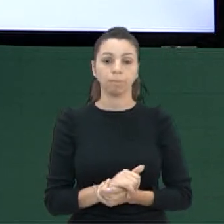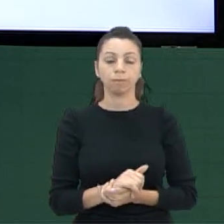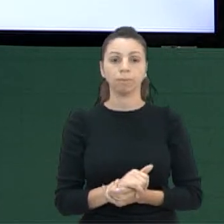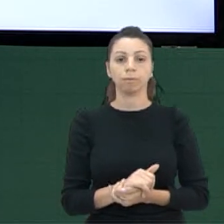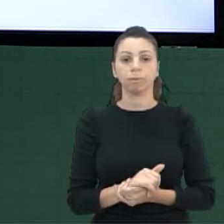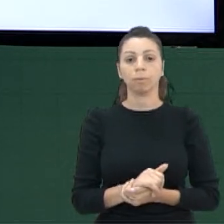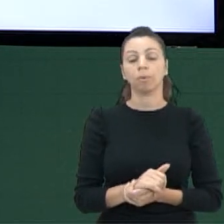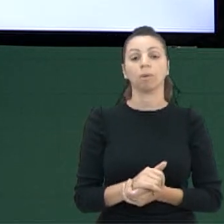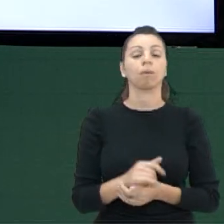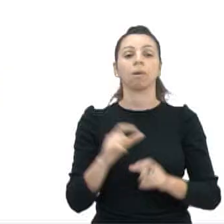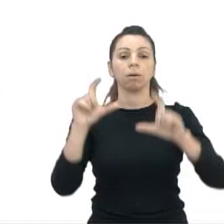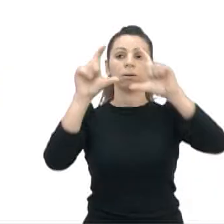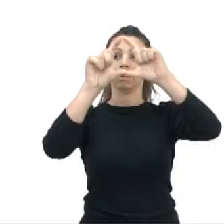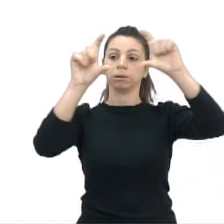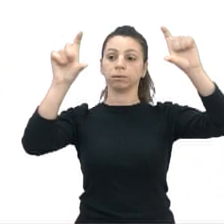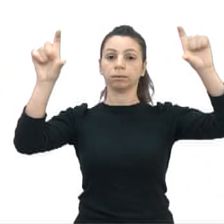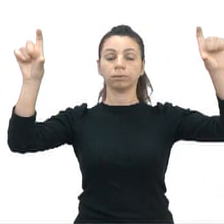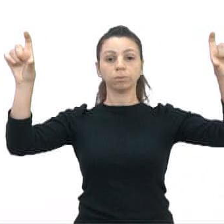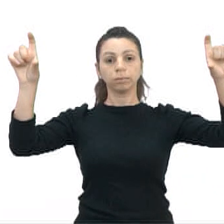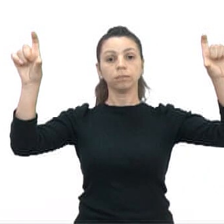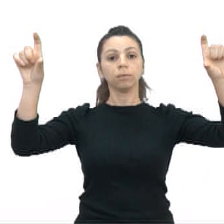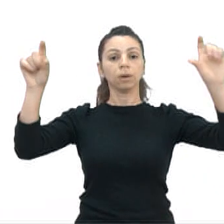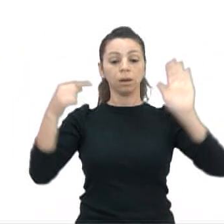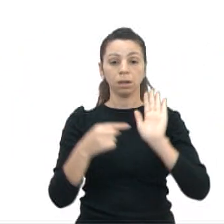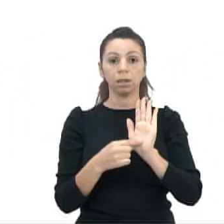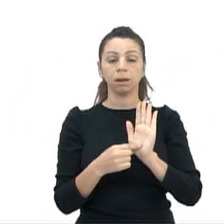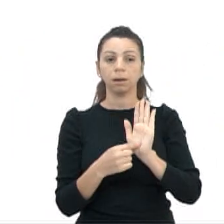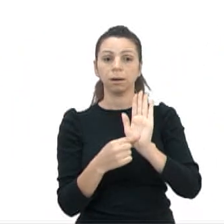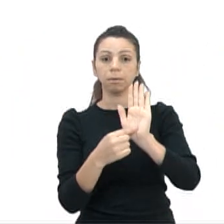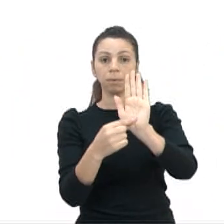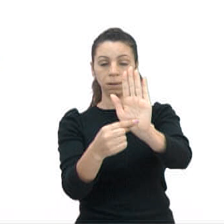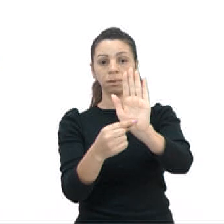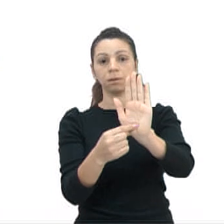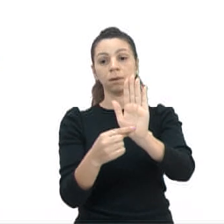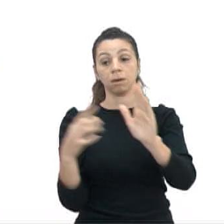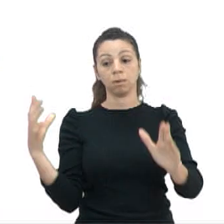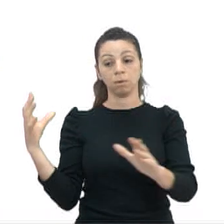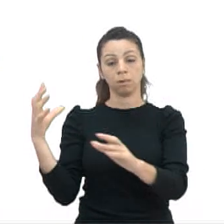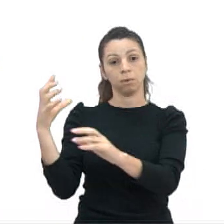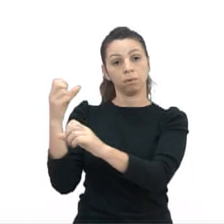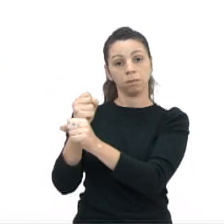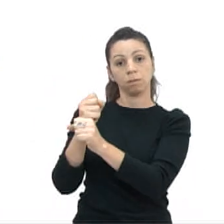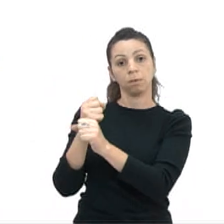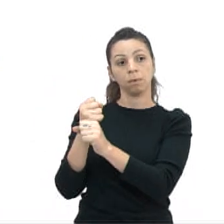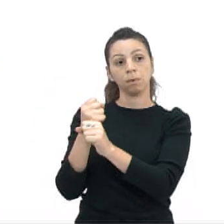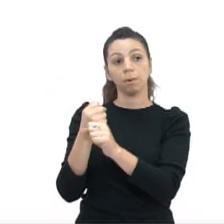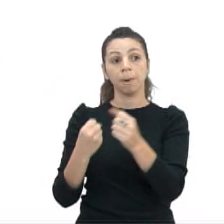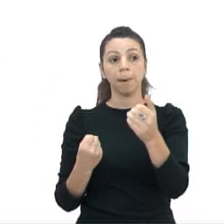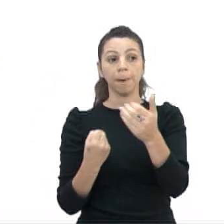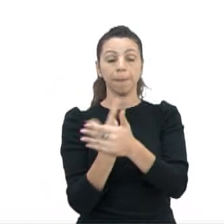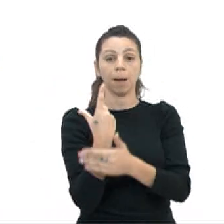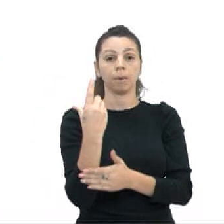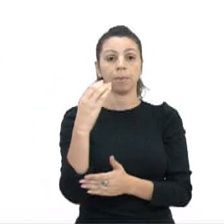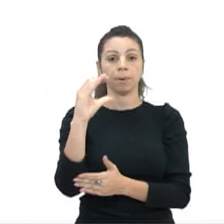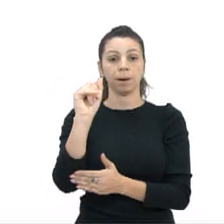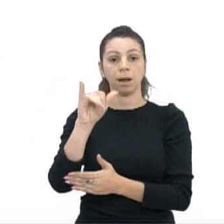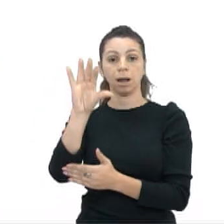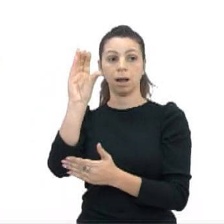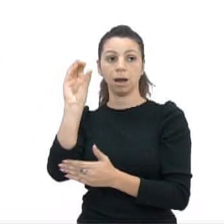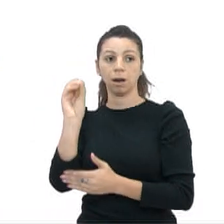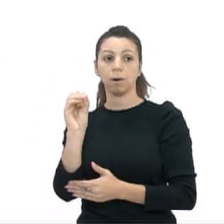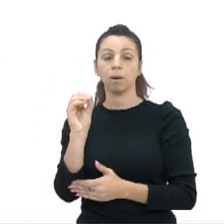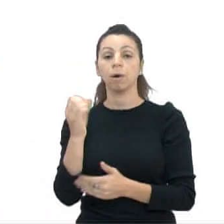é a expressão algébrica que representa o valor total pago por Caio ao